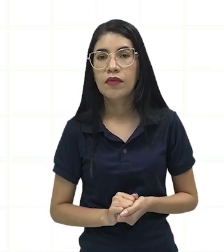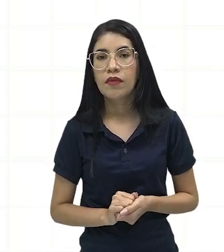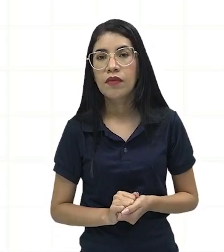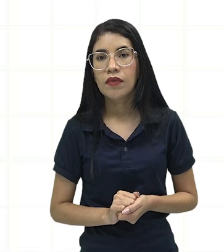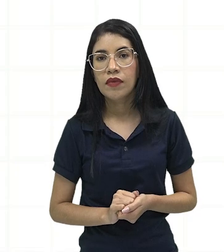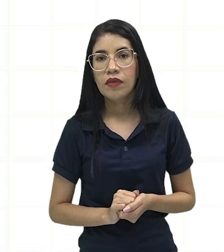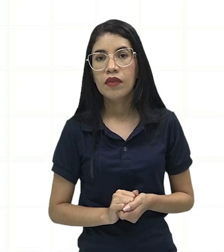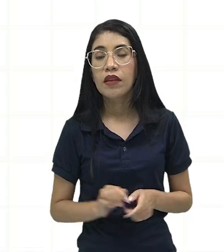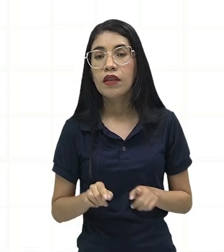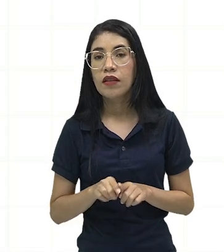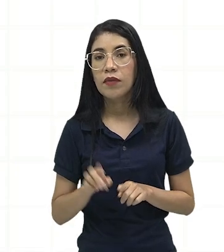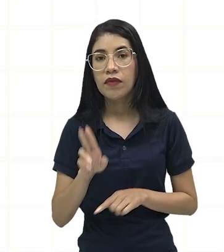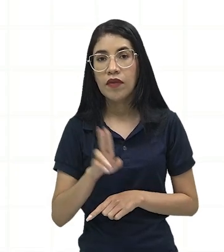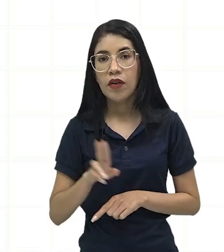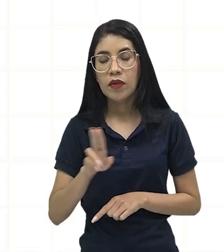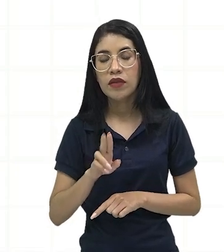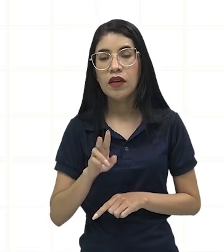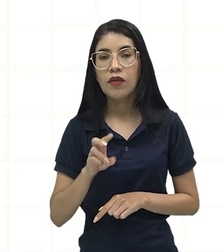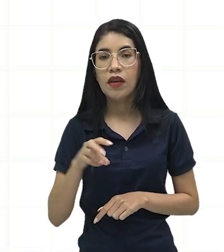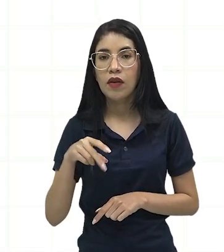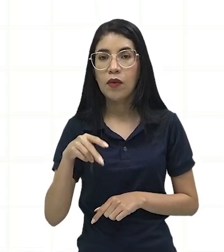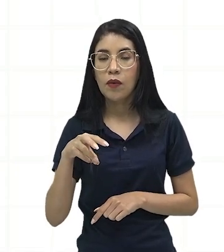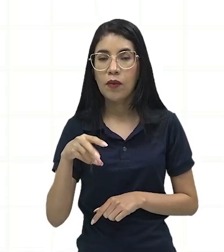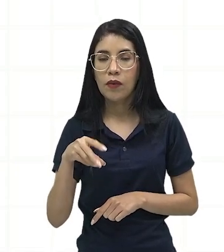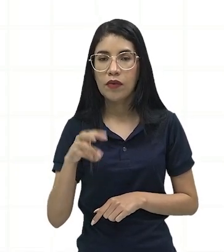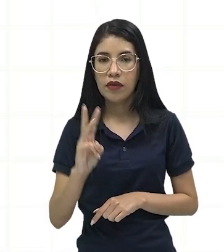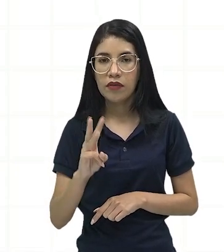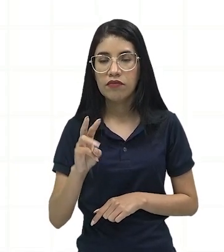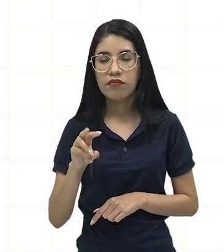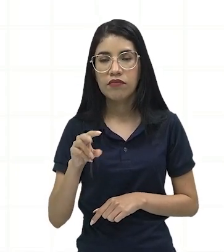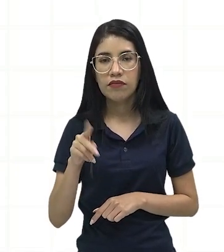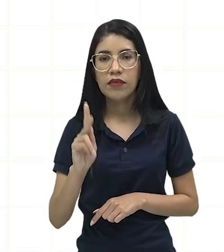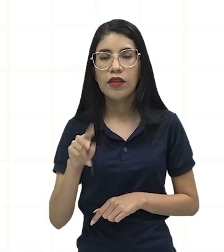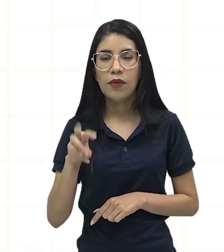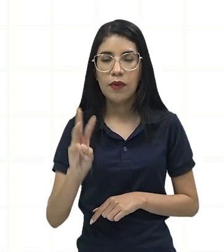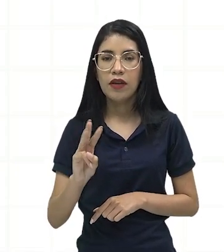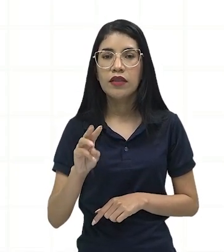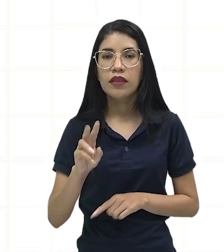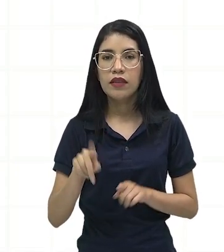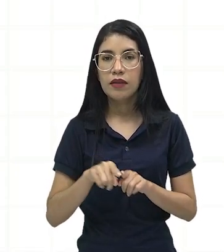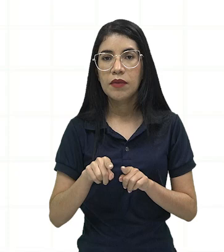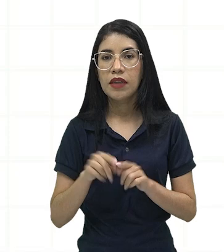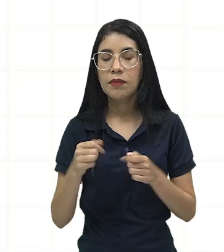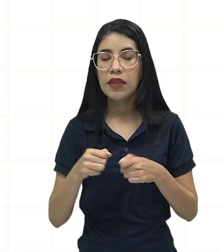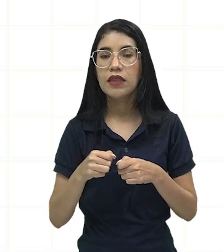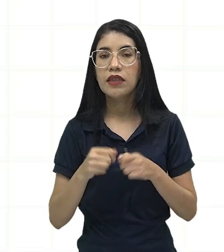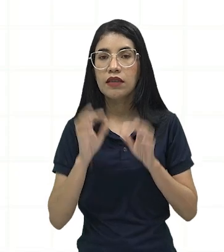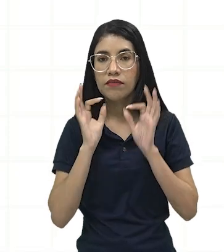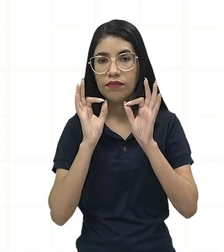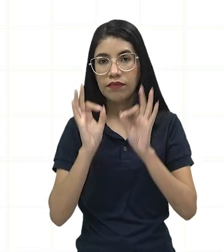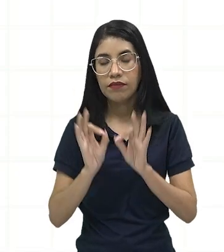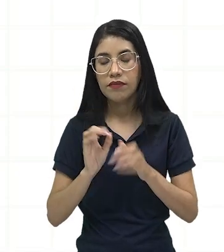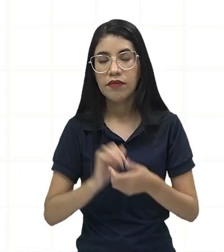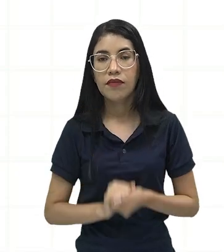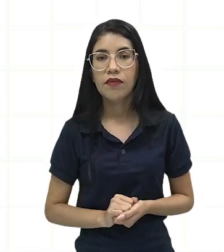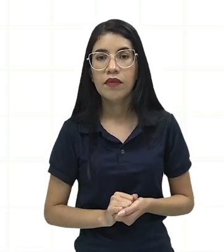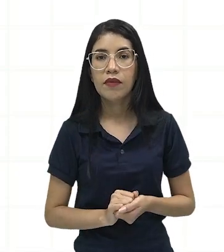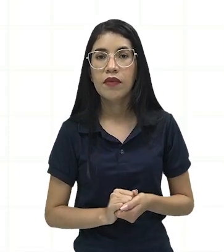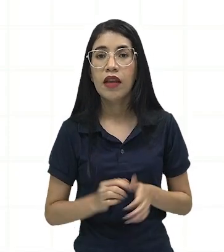que também vão ser medidos em kWh e precisa ser levado em consideração, né? E aí eu trouxe um